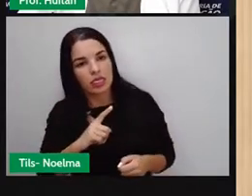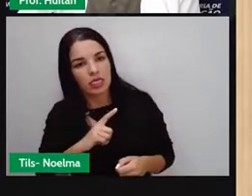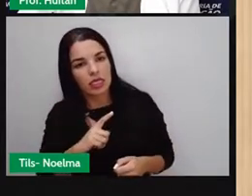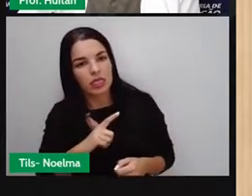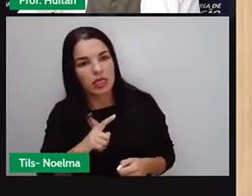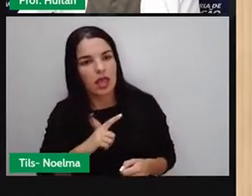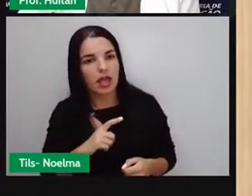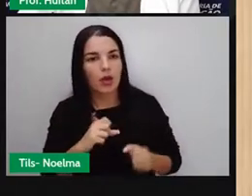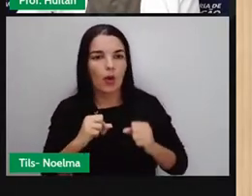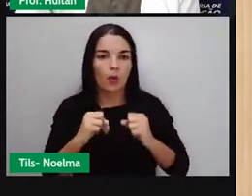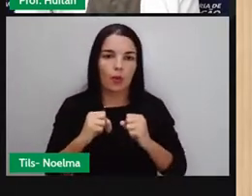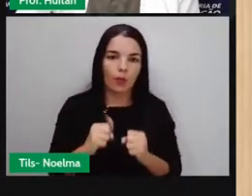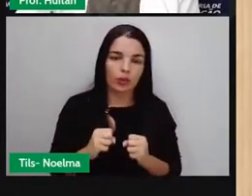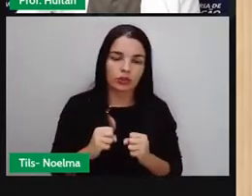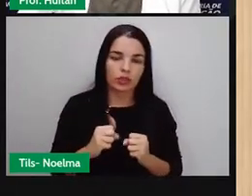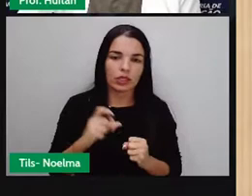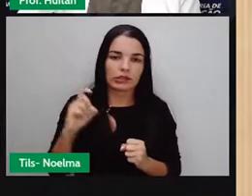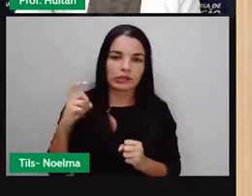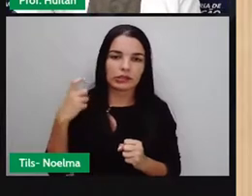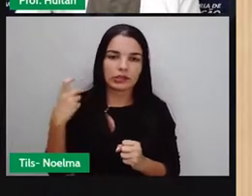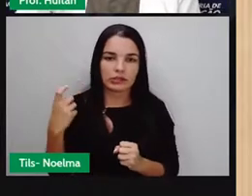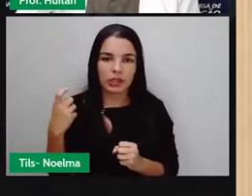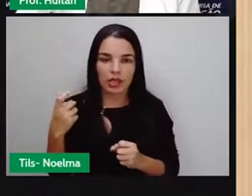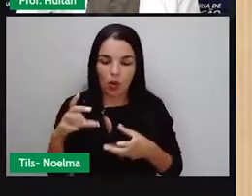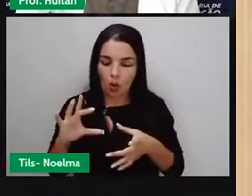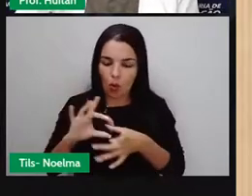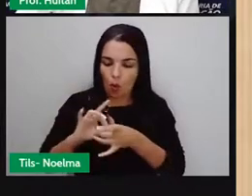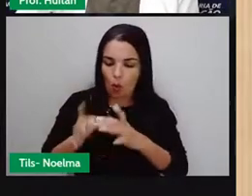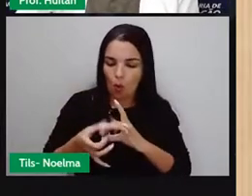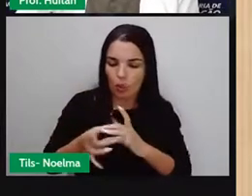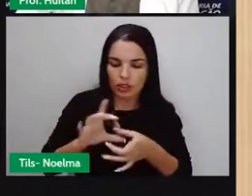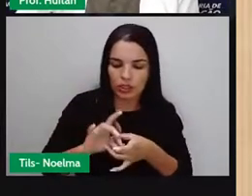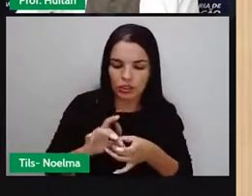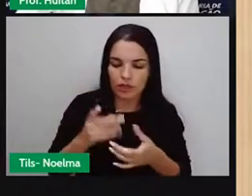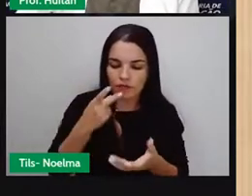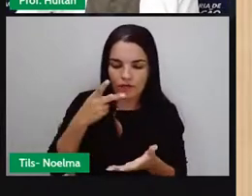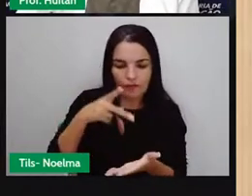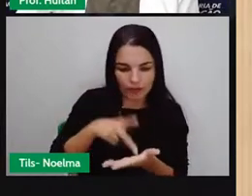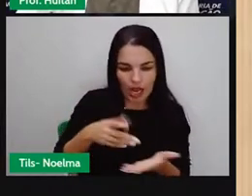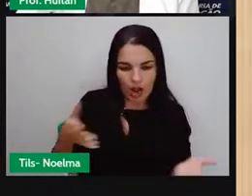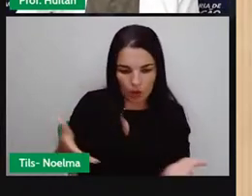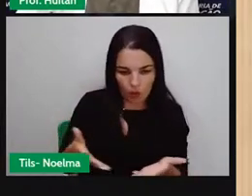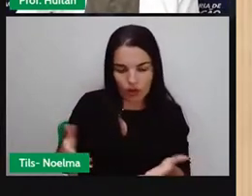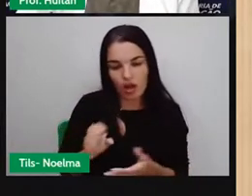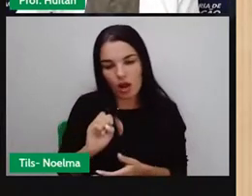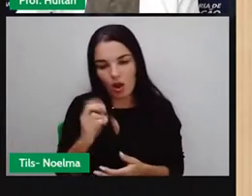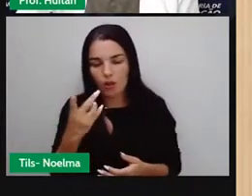essa frase é produzida a partir de um contexto real ou imaginário.